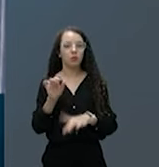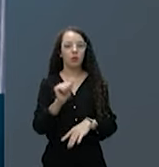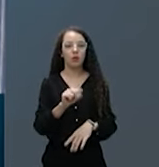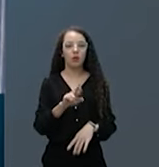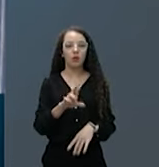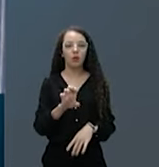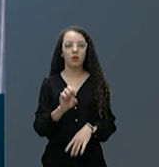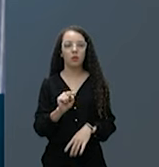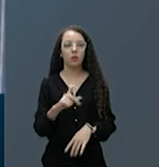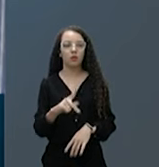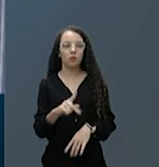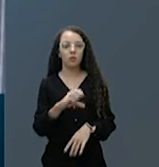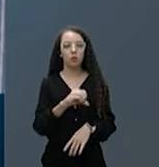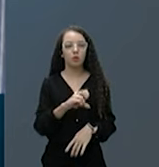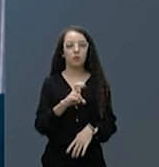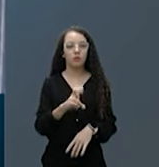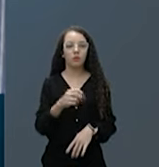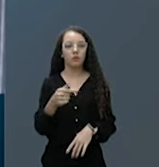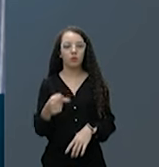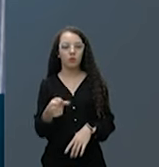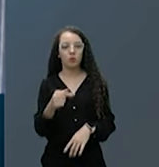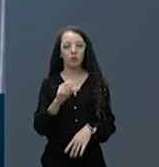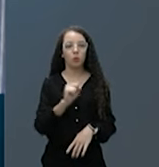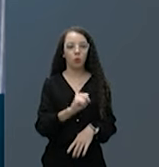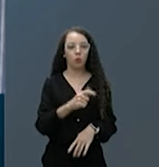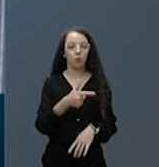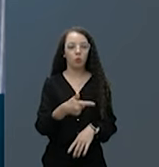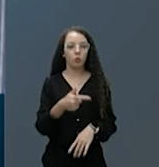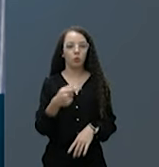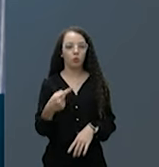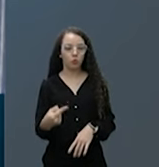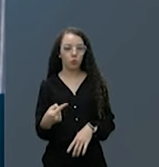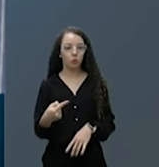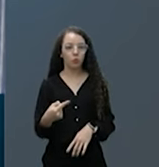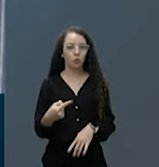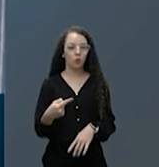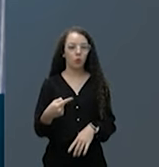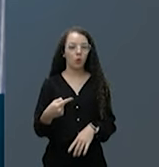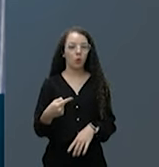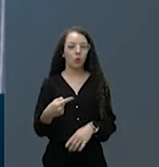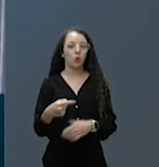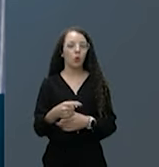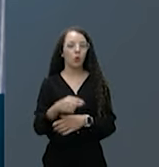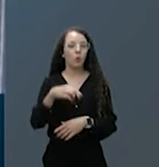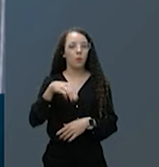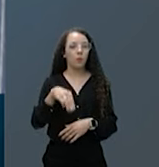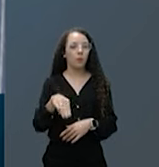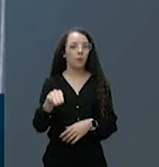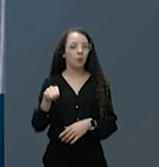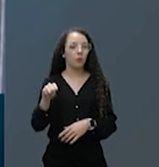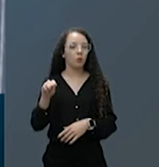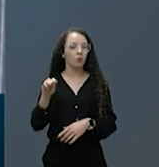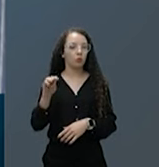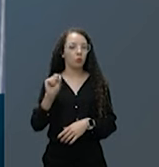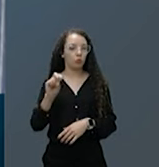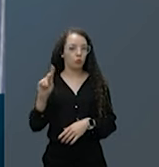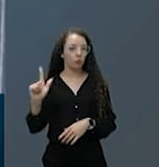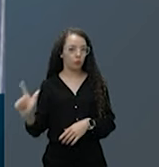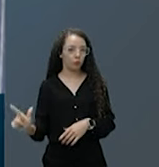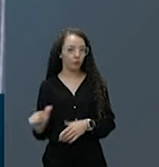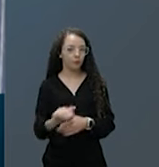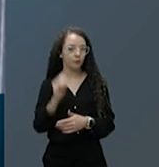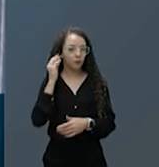957.821 do Mato Grosso do Sul, e fecho aspas. E sigo no meu voto. De outro